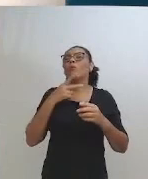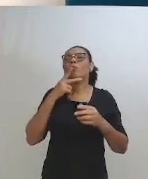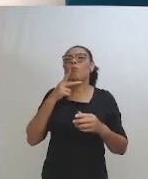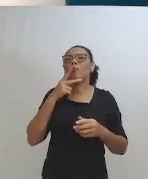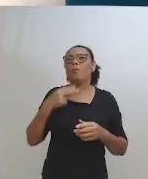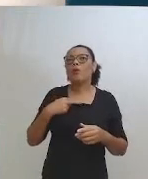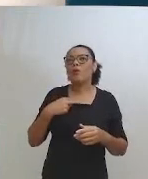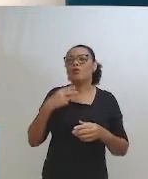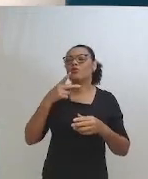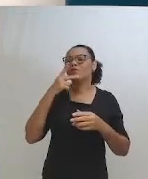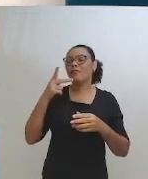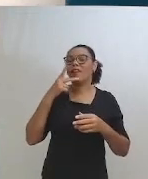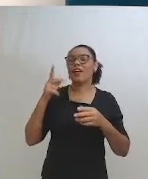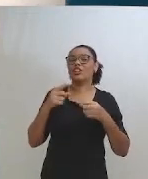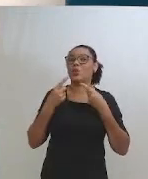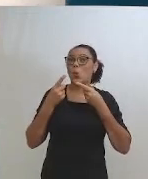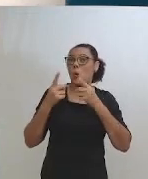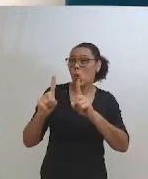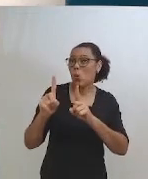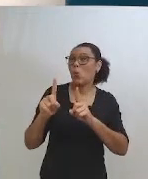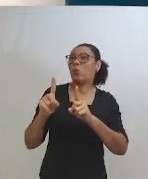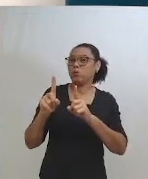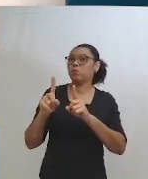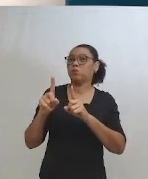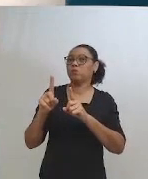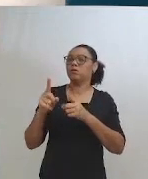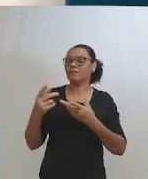ou bancárias, no caso em tela, que é no caso...